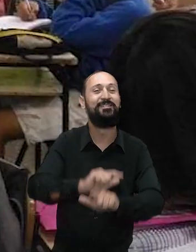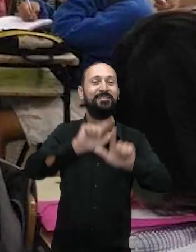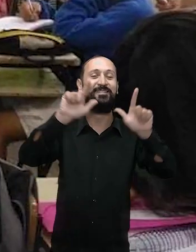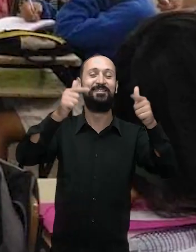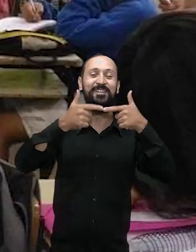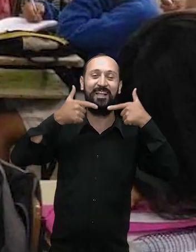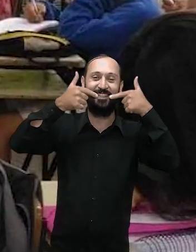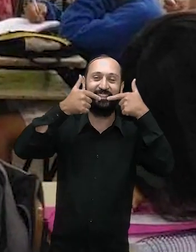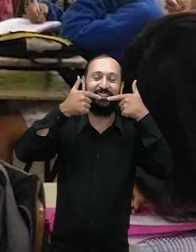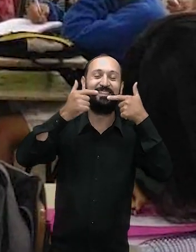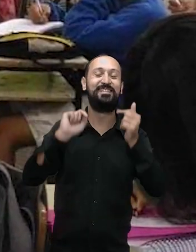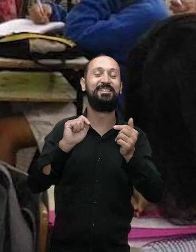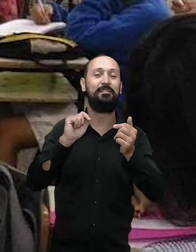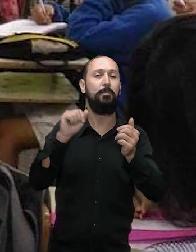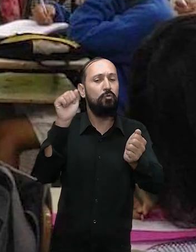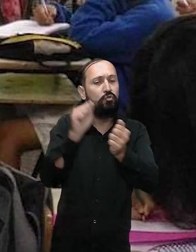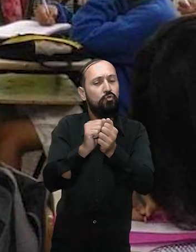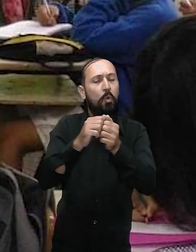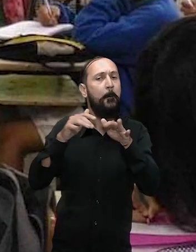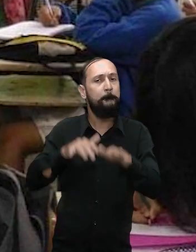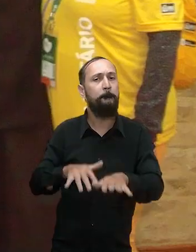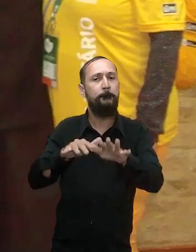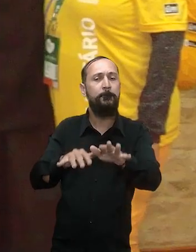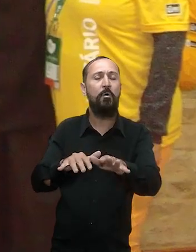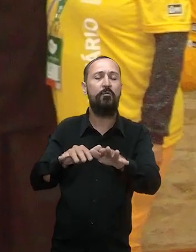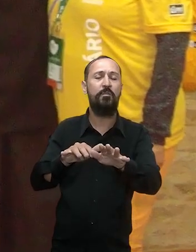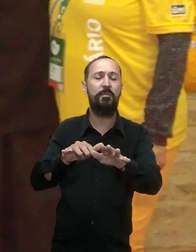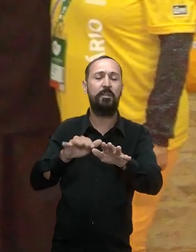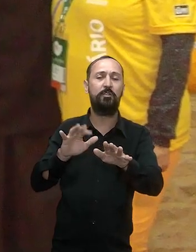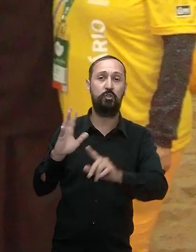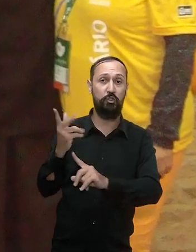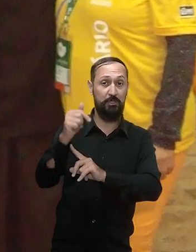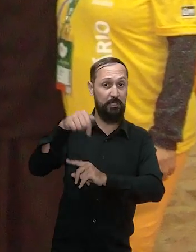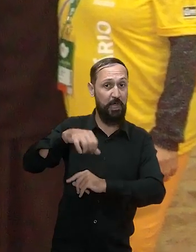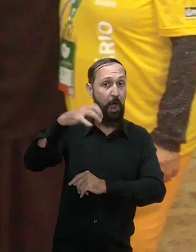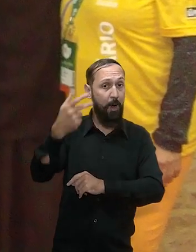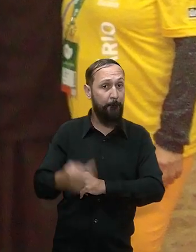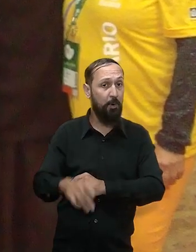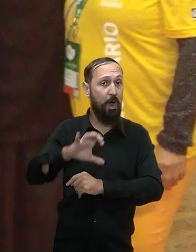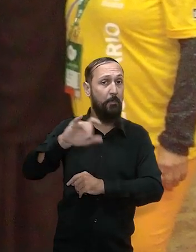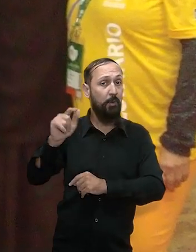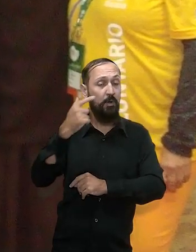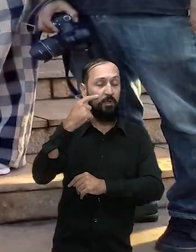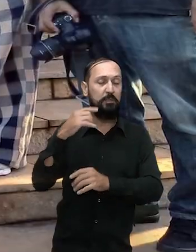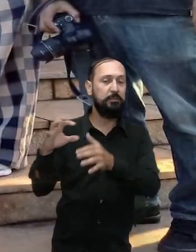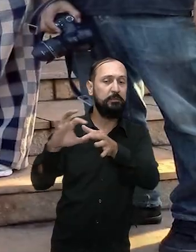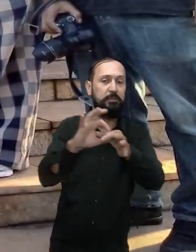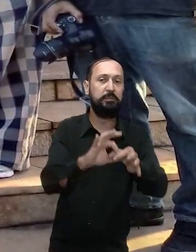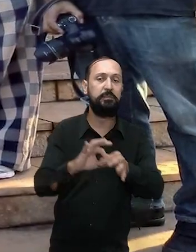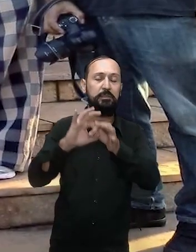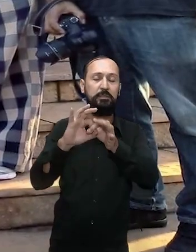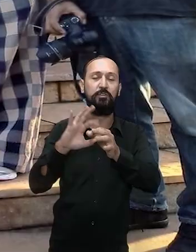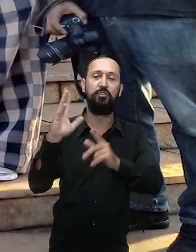visual. Ele também integrou vários movimentos artísticos em Campo Grande, promovendo a interação entre arte